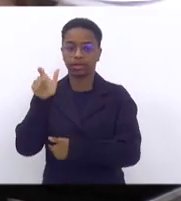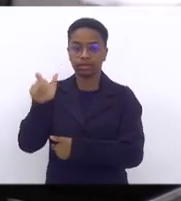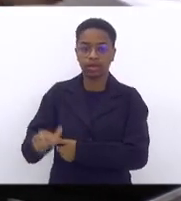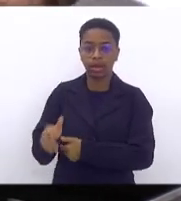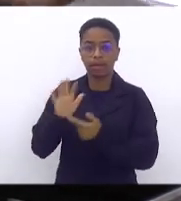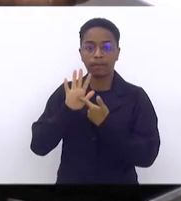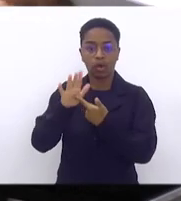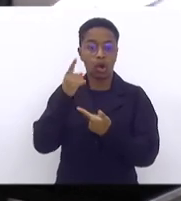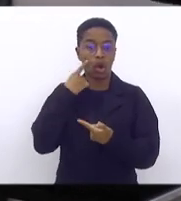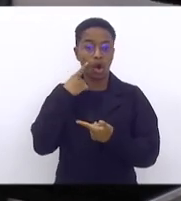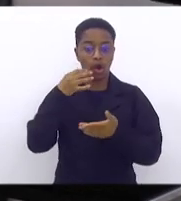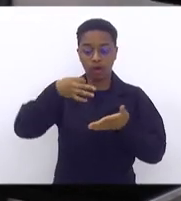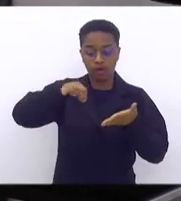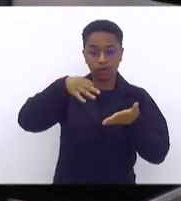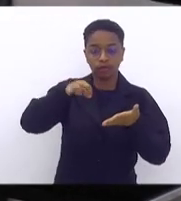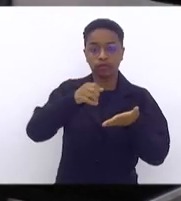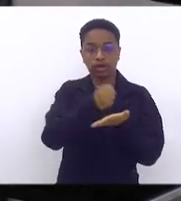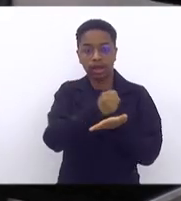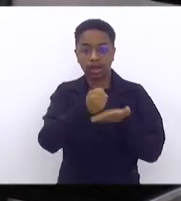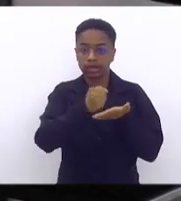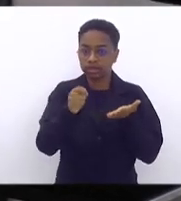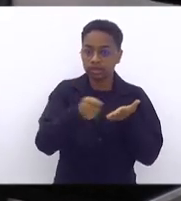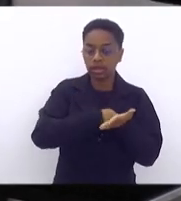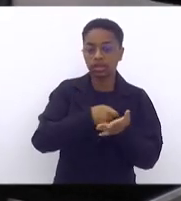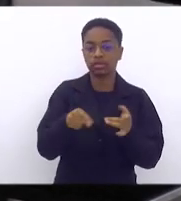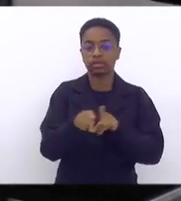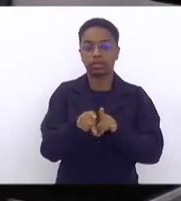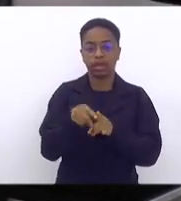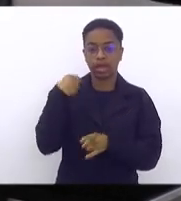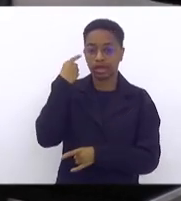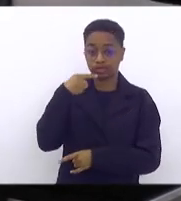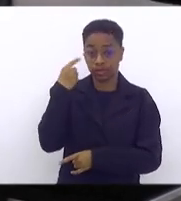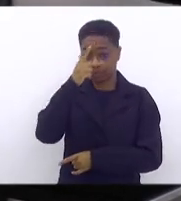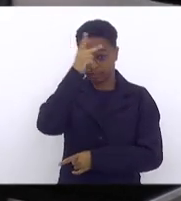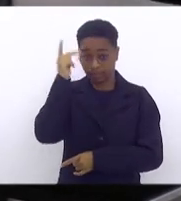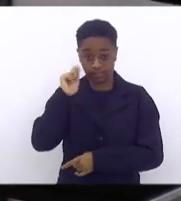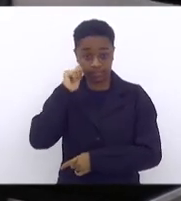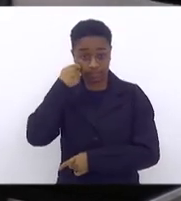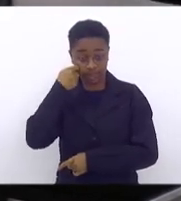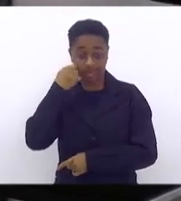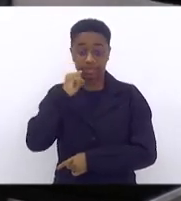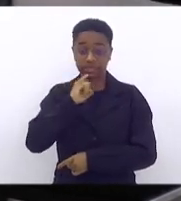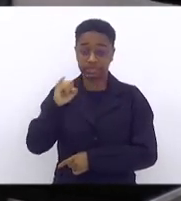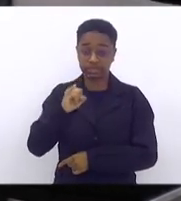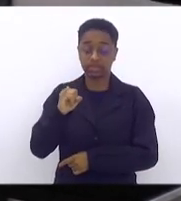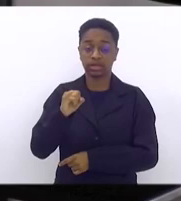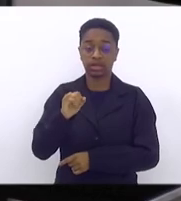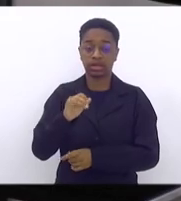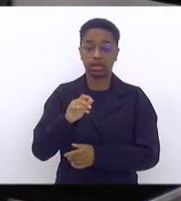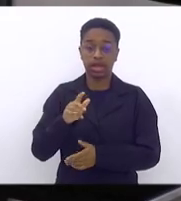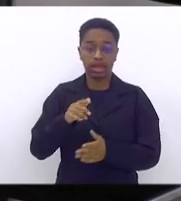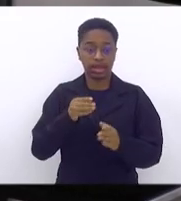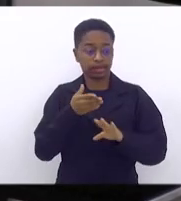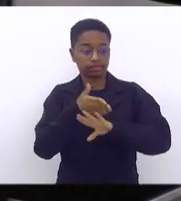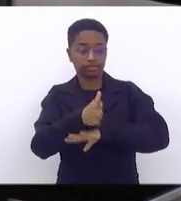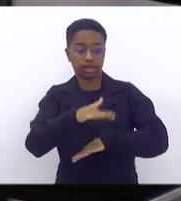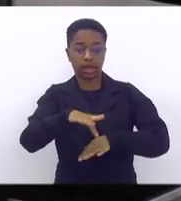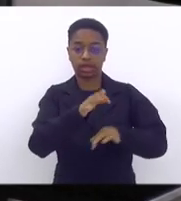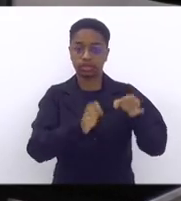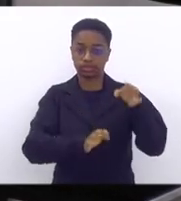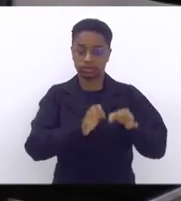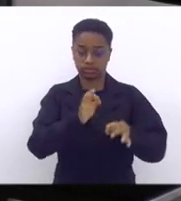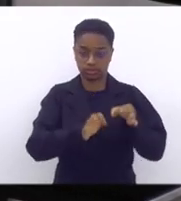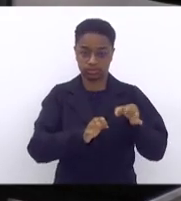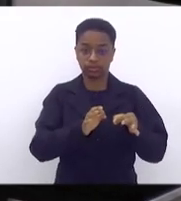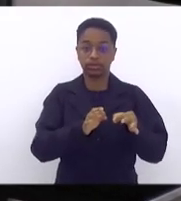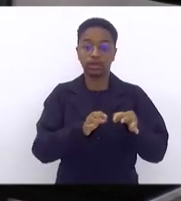está aqui o ponto, a carteira assinada. Os advogados de pessoas negras injustiçadas são possuidores de uma